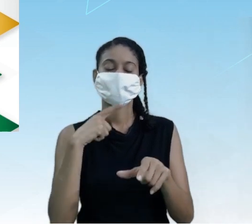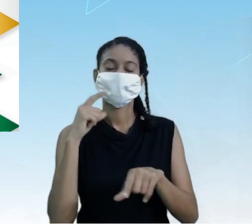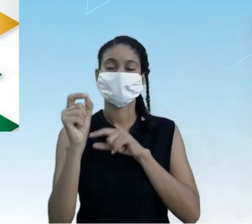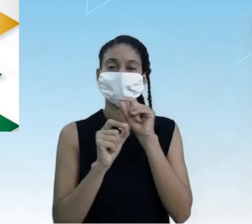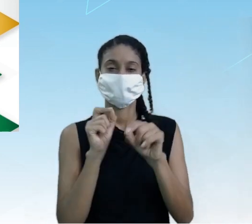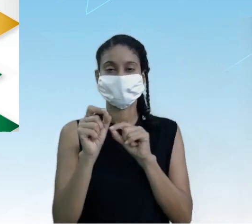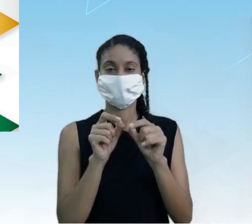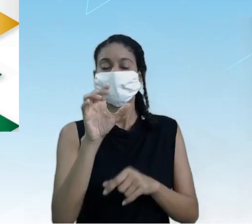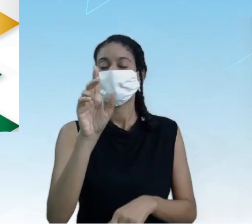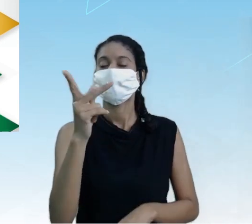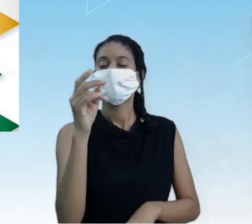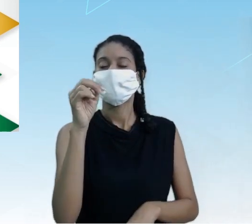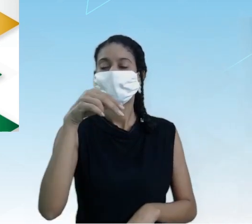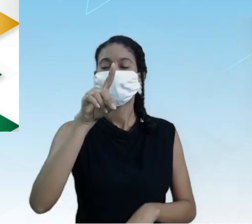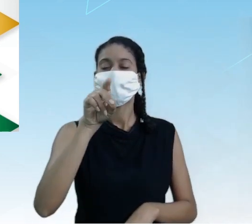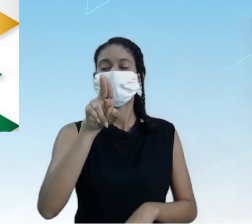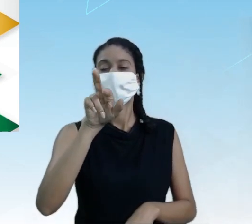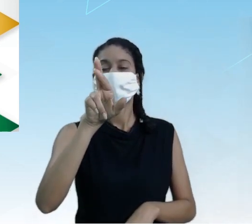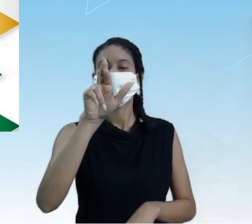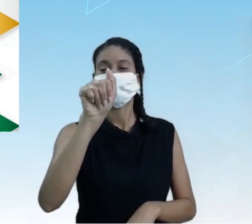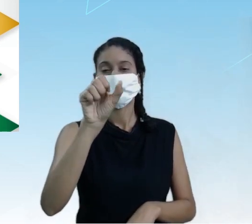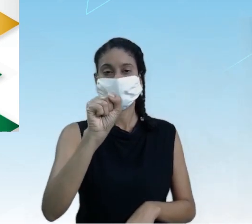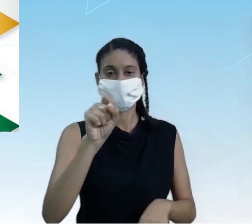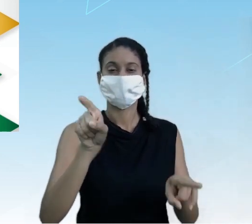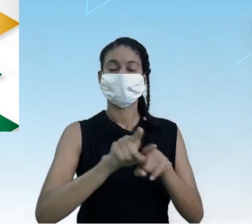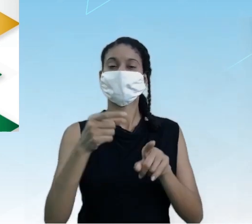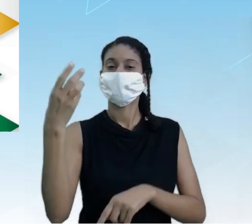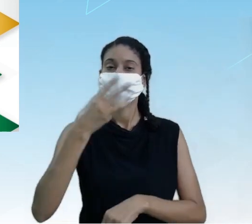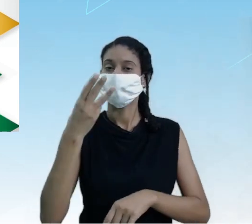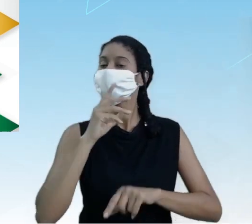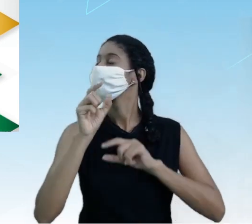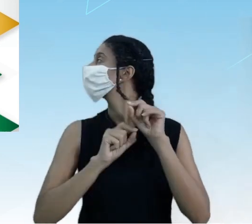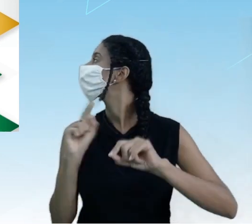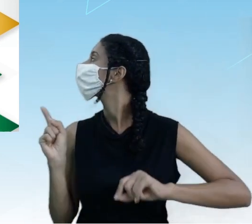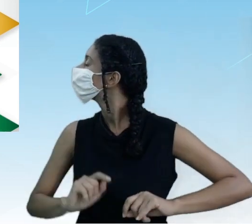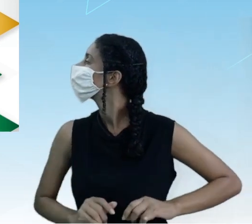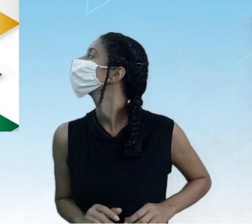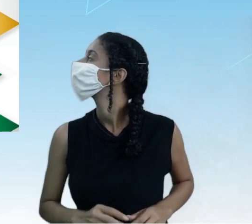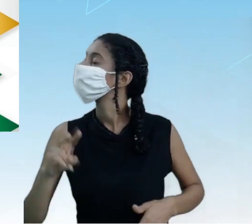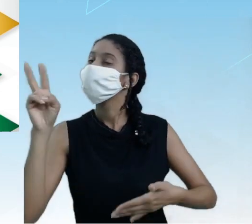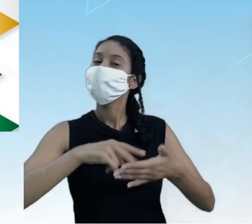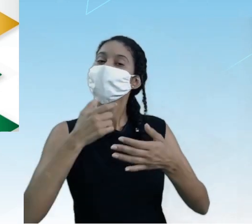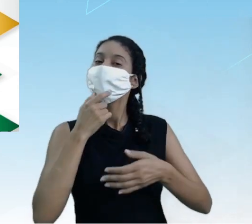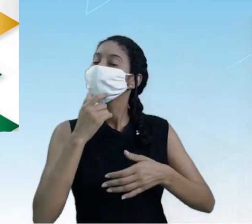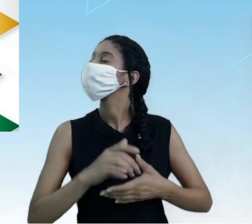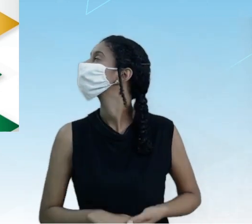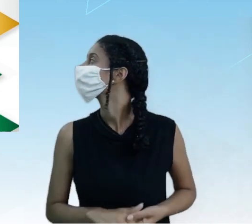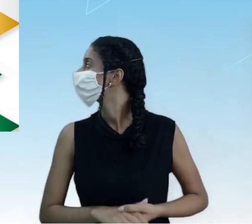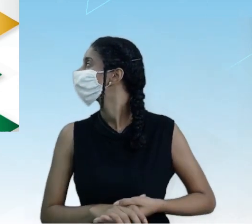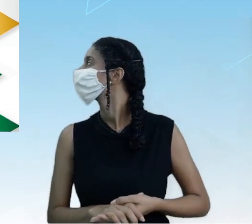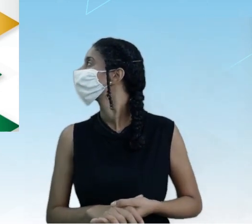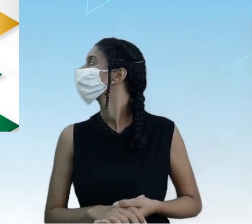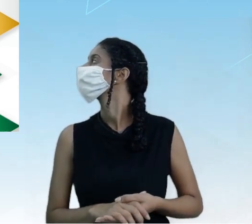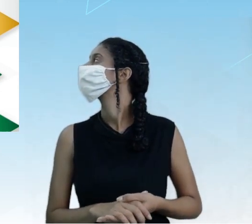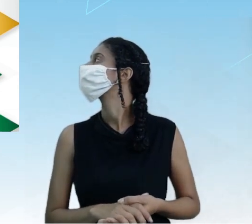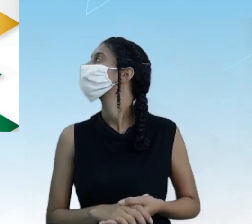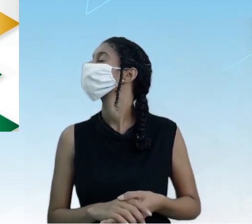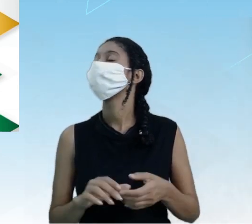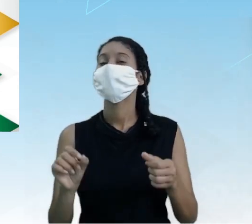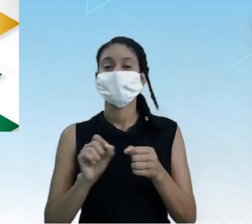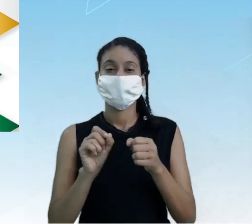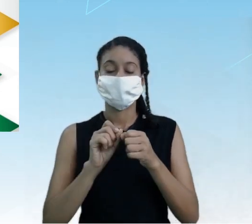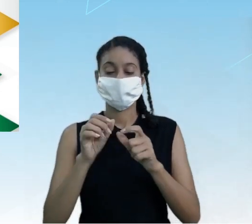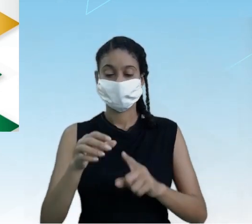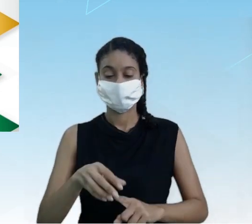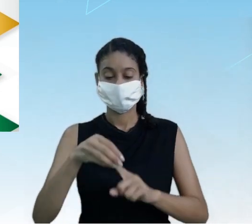Honduras. E third point, terceiro ponto, special status em Porto Rico, um status